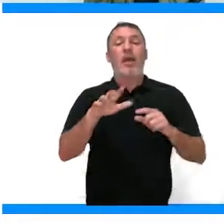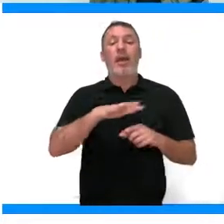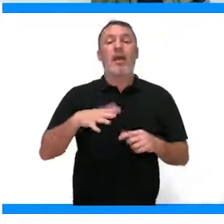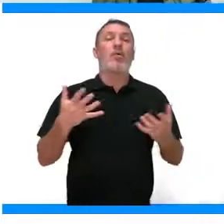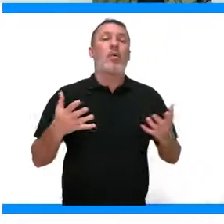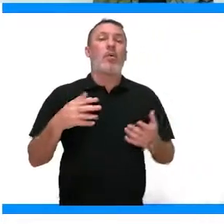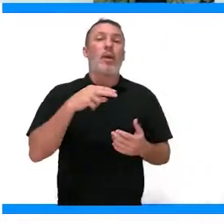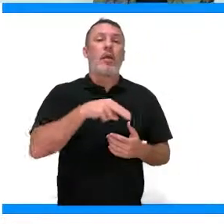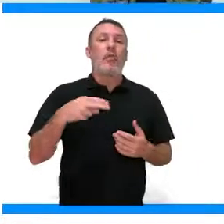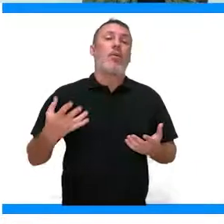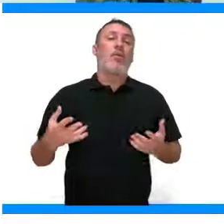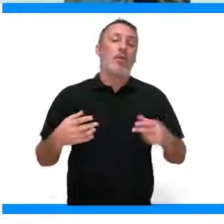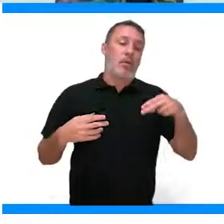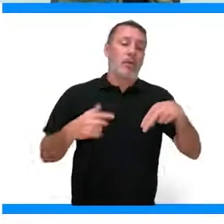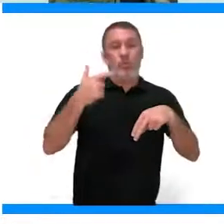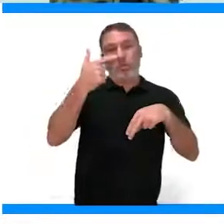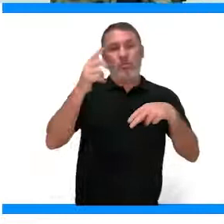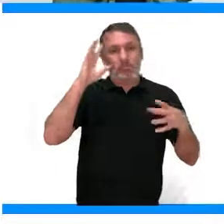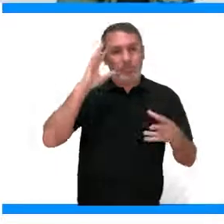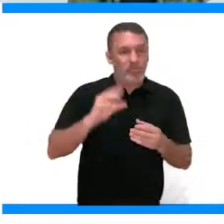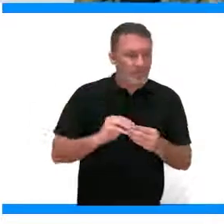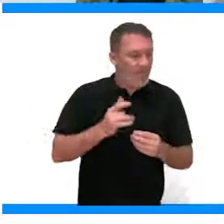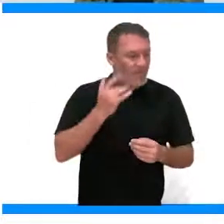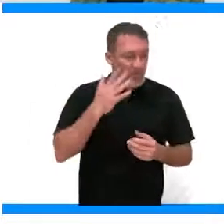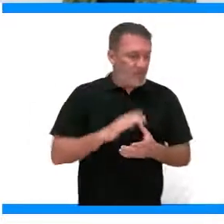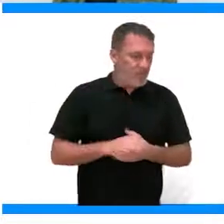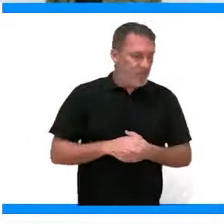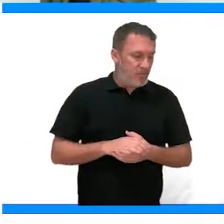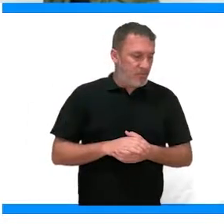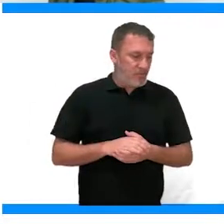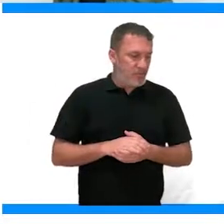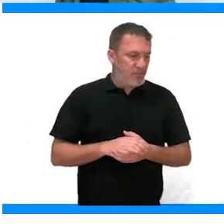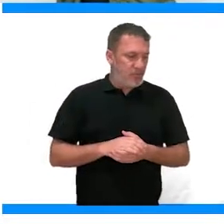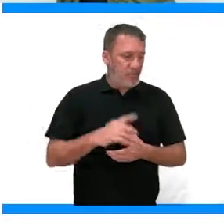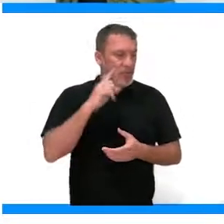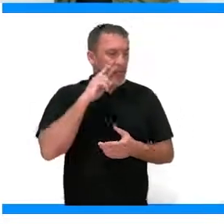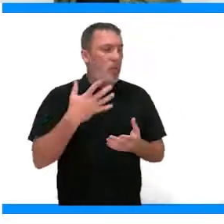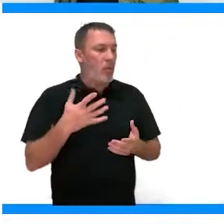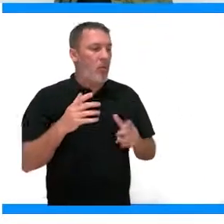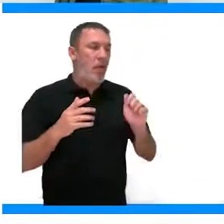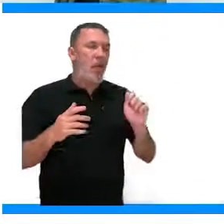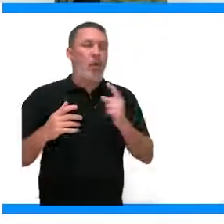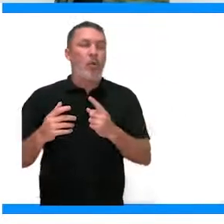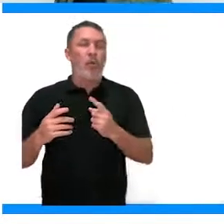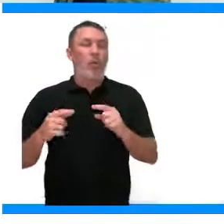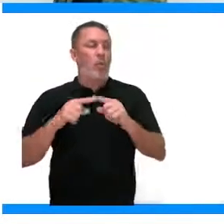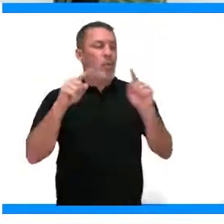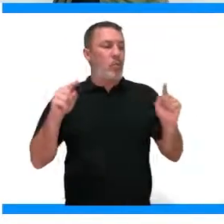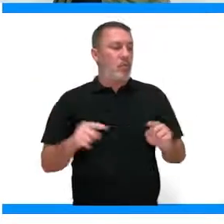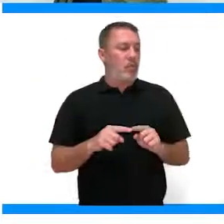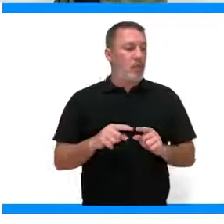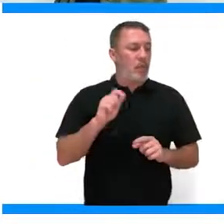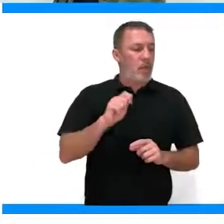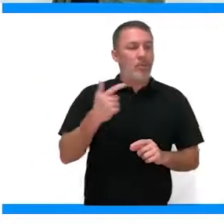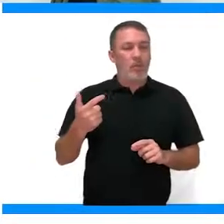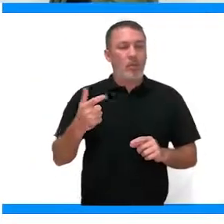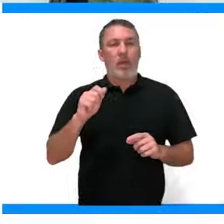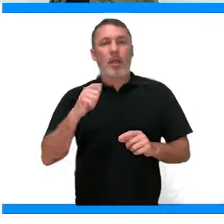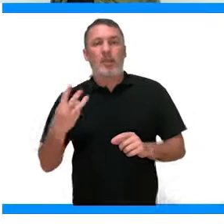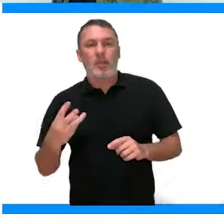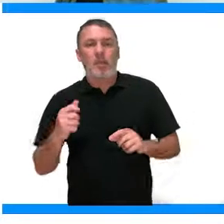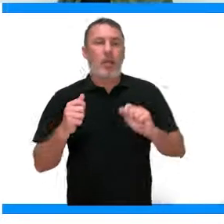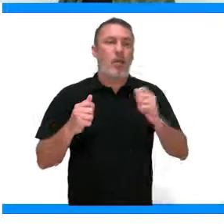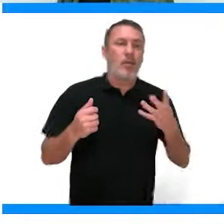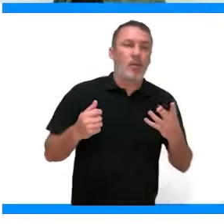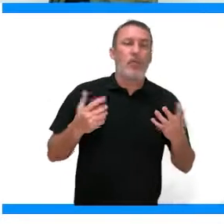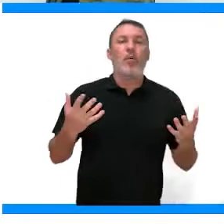do quadrado de lado N? N ao quadrado. Pegou a visão? A1, quadrado 1, é o A1, 1 ao quadrado. A2, 2 ao quadrado.